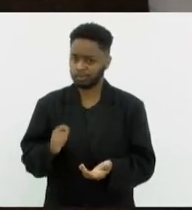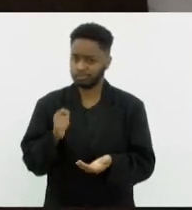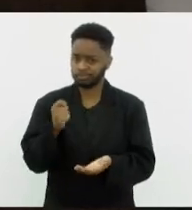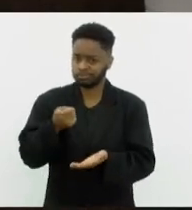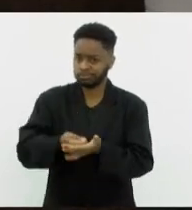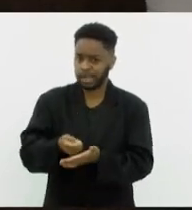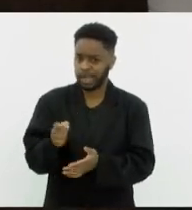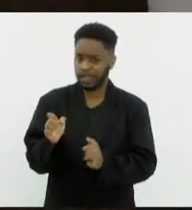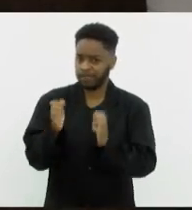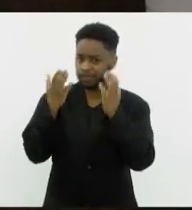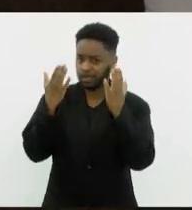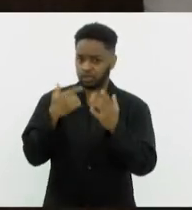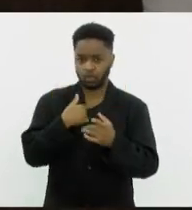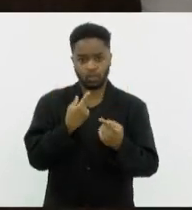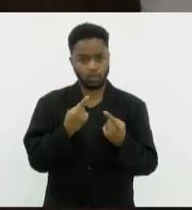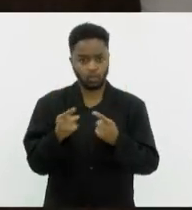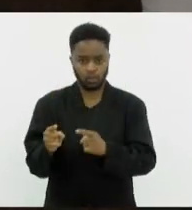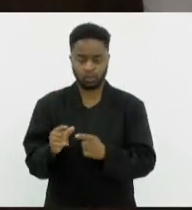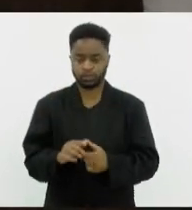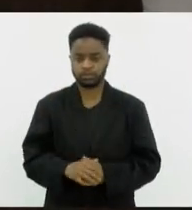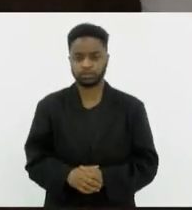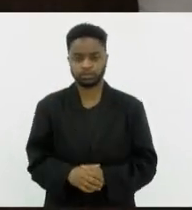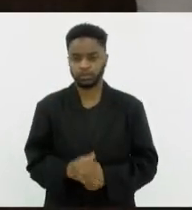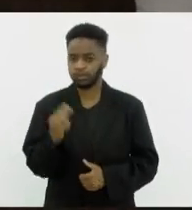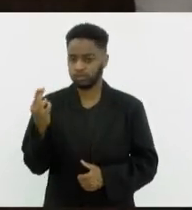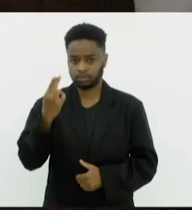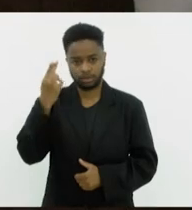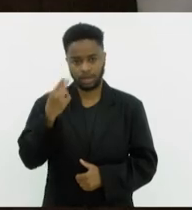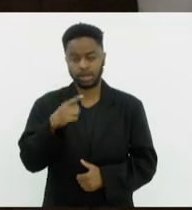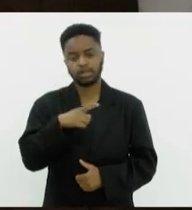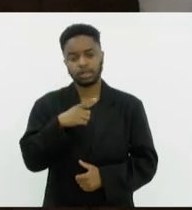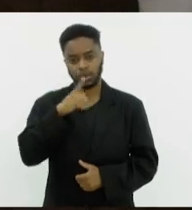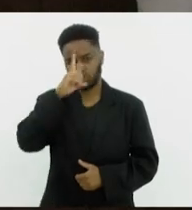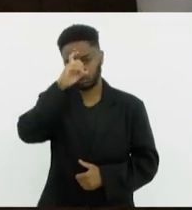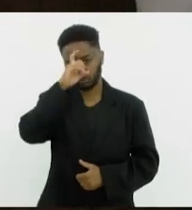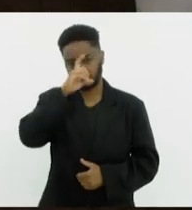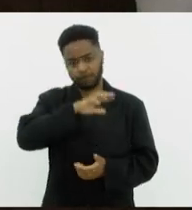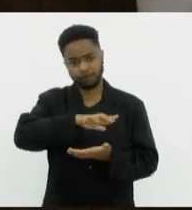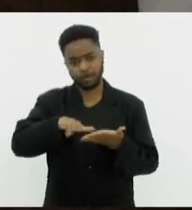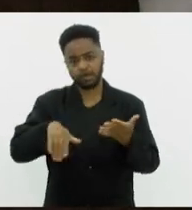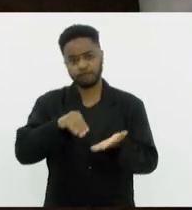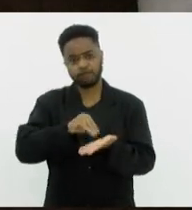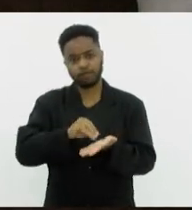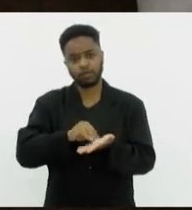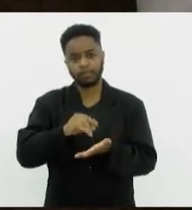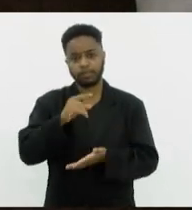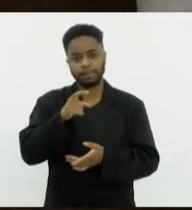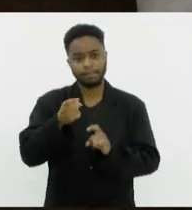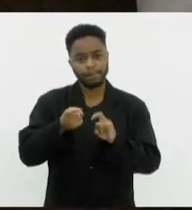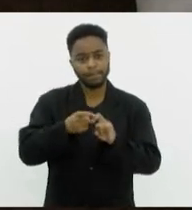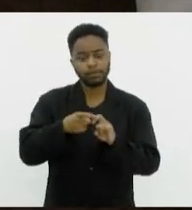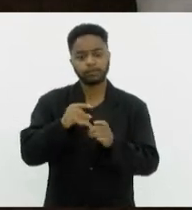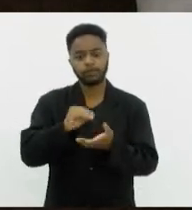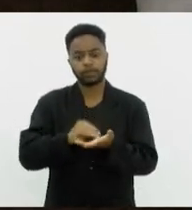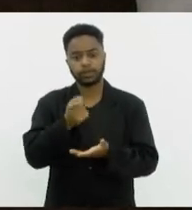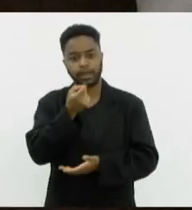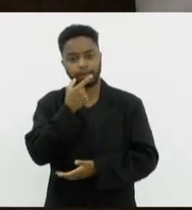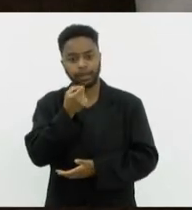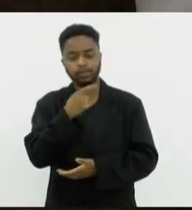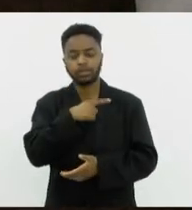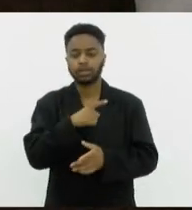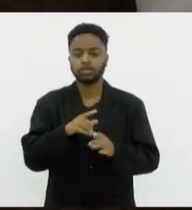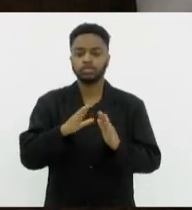tipo de evento, eu sou totalmente contra. Não dá, pô. Nós temos aí vários hospitais que não tem médico, que não tem remédio. Nós temos